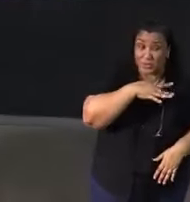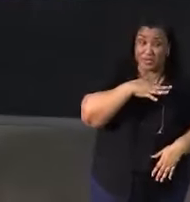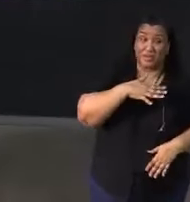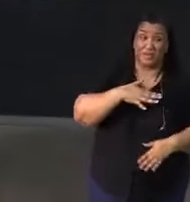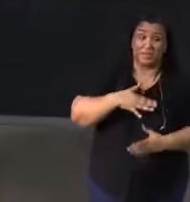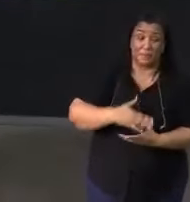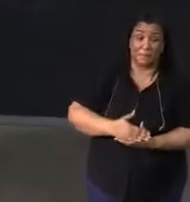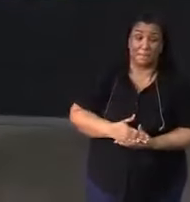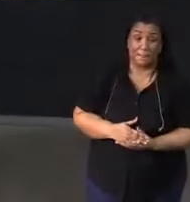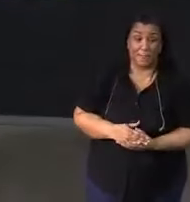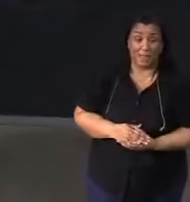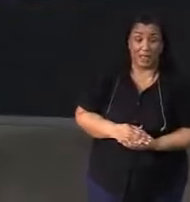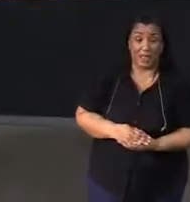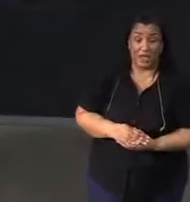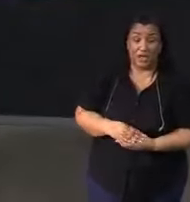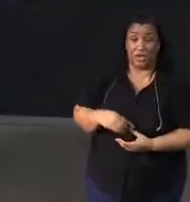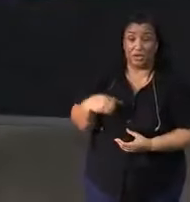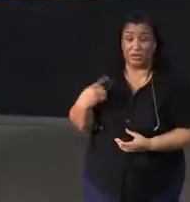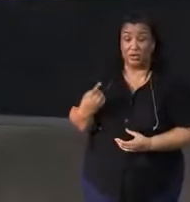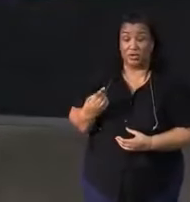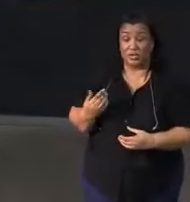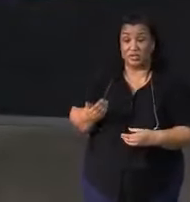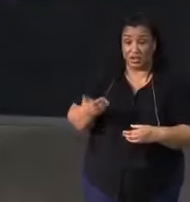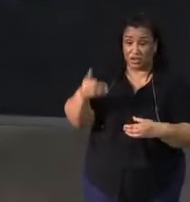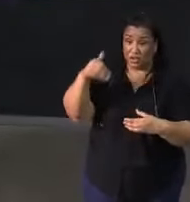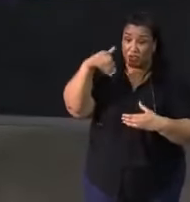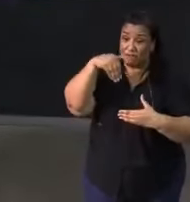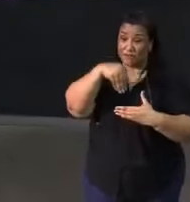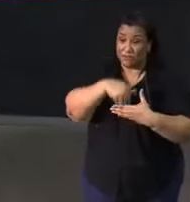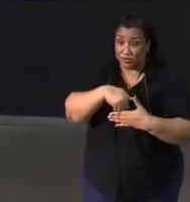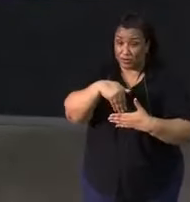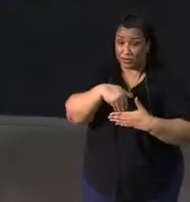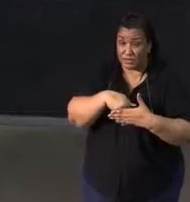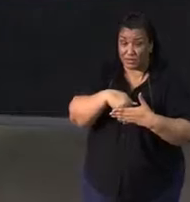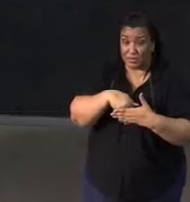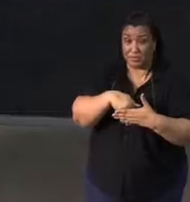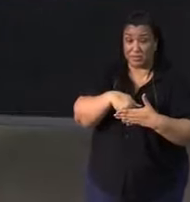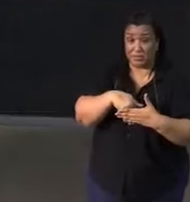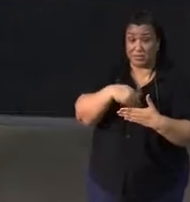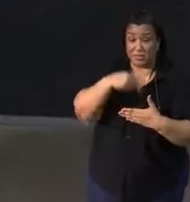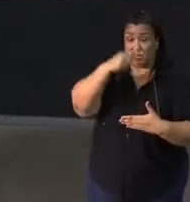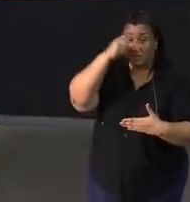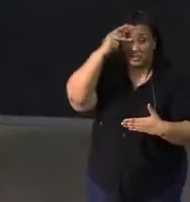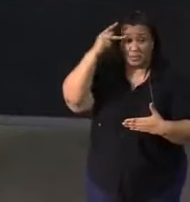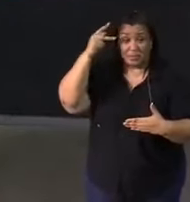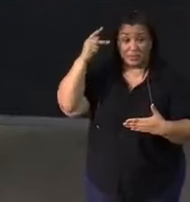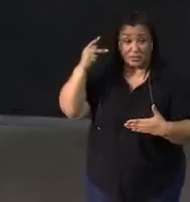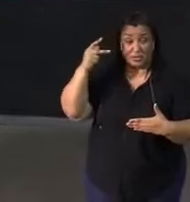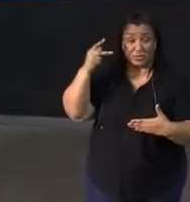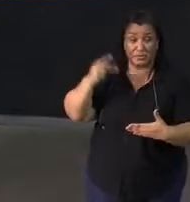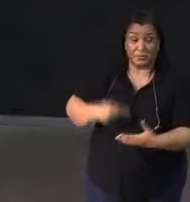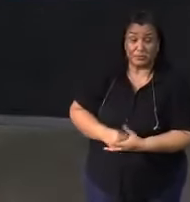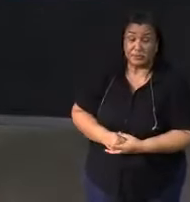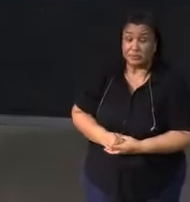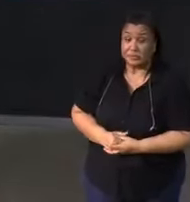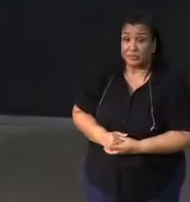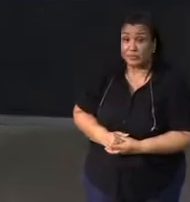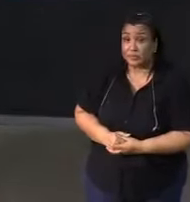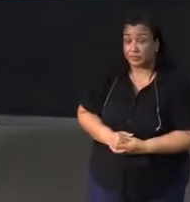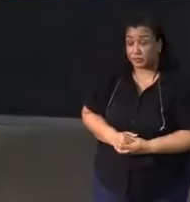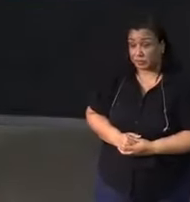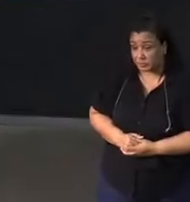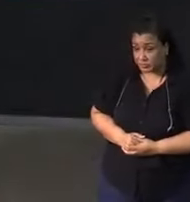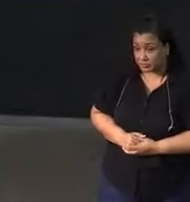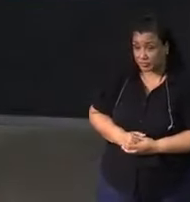Você tem uma cédula em que você coloca o nome de um partido político, e você conhece uma pessoa